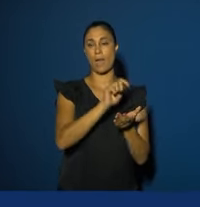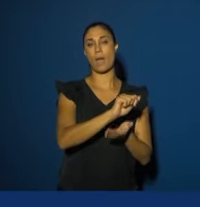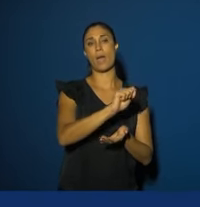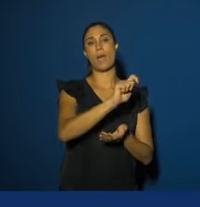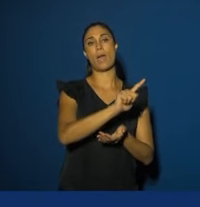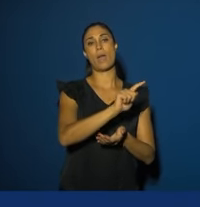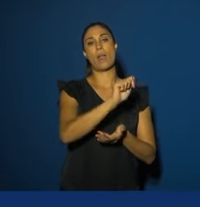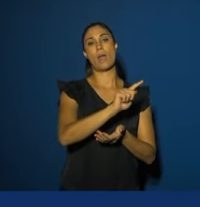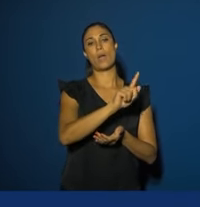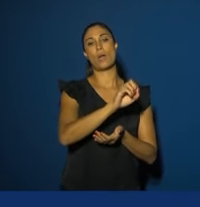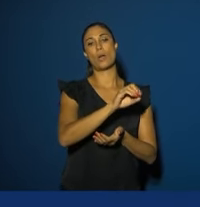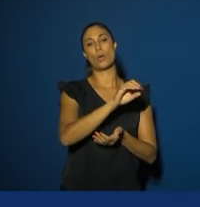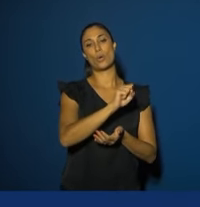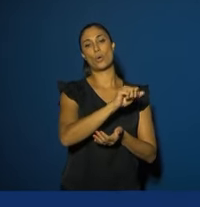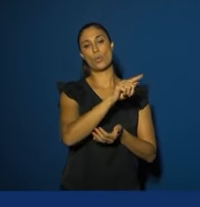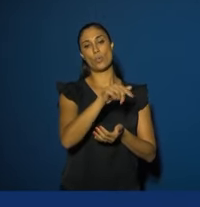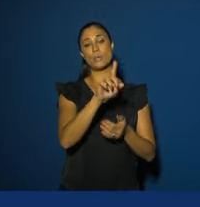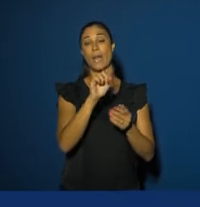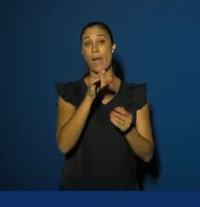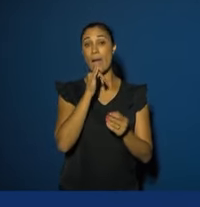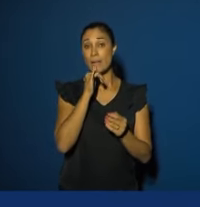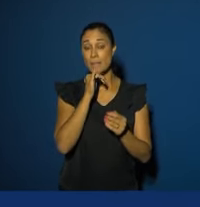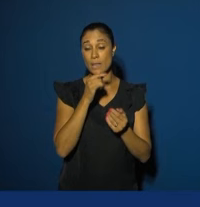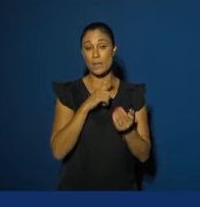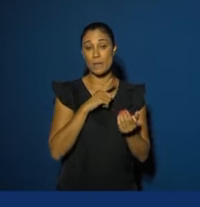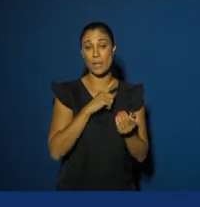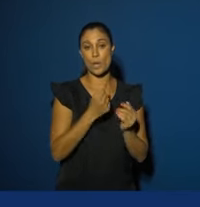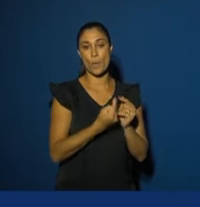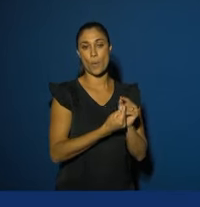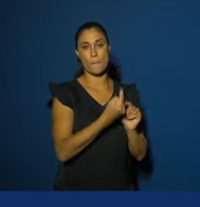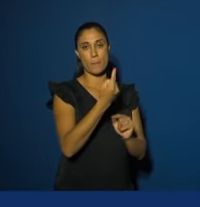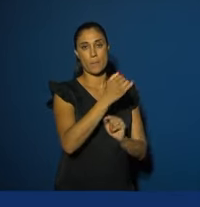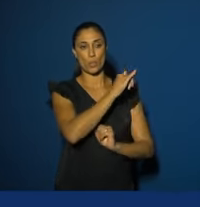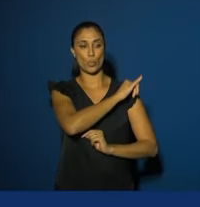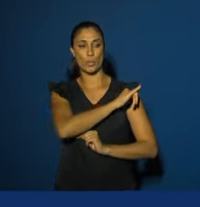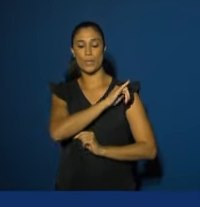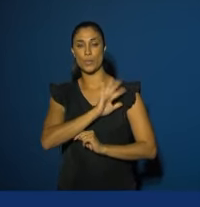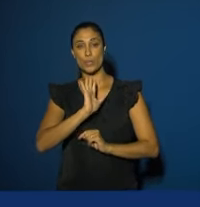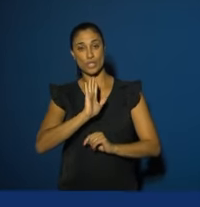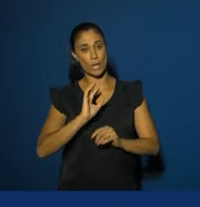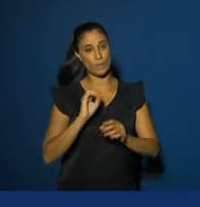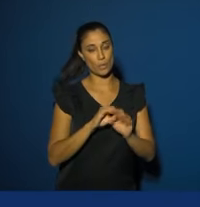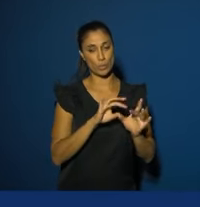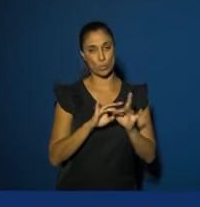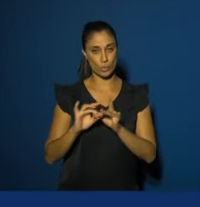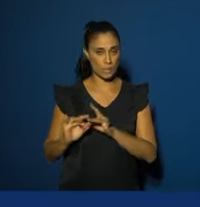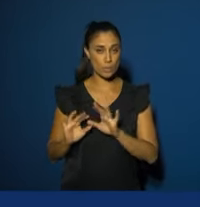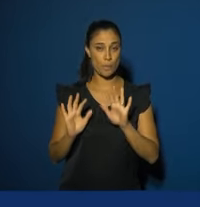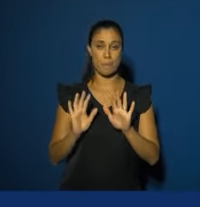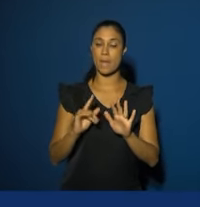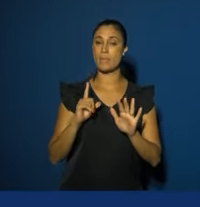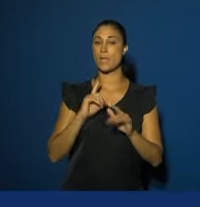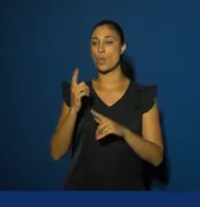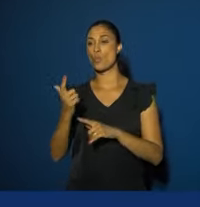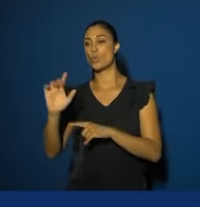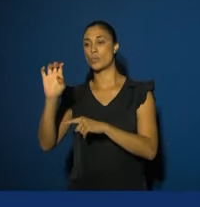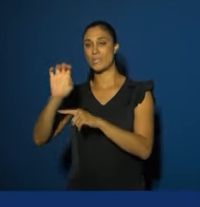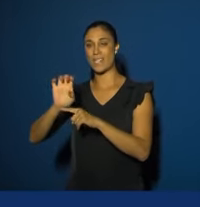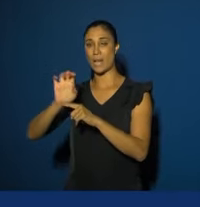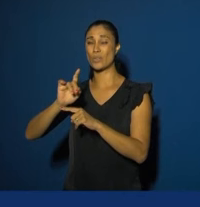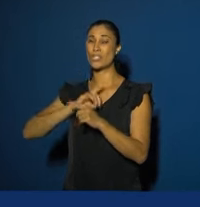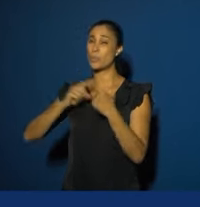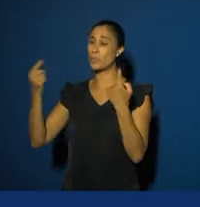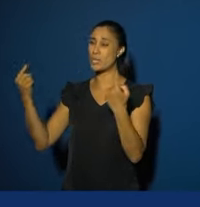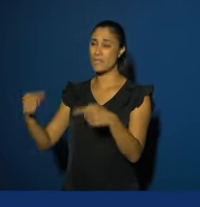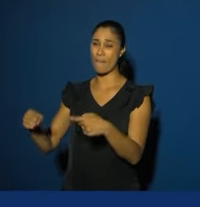foi importante ainda aa com condições pré Marco legal você tem o primeiro do Rio de Janeiro já dentro desse contexto mas um estado que tinha muitos